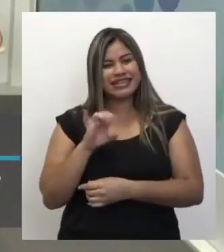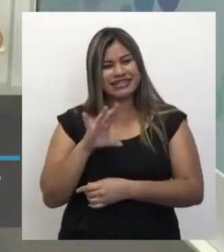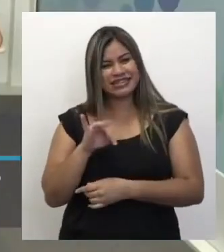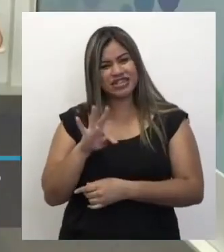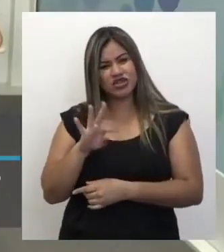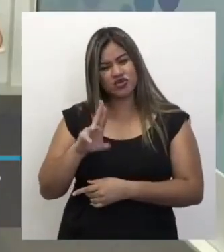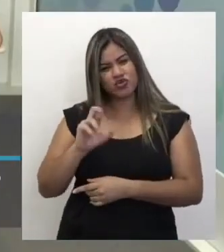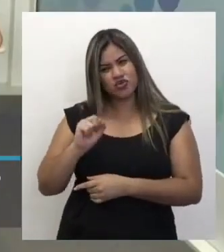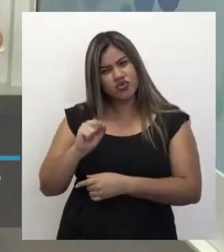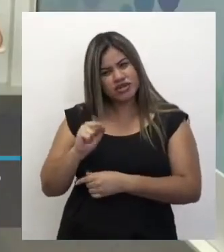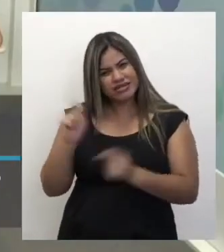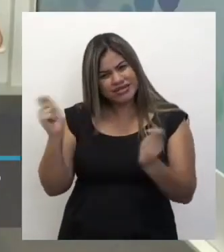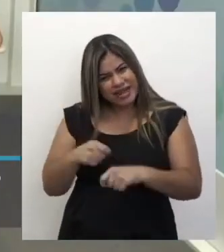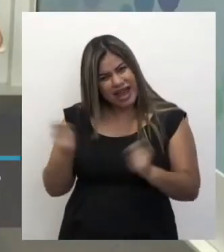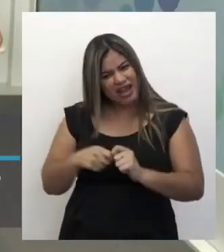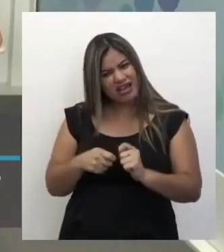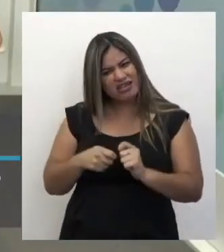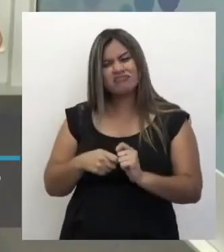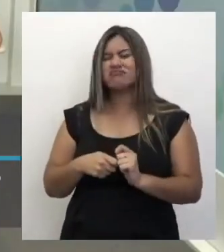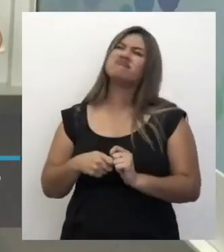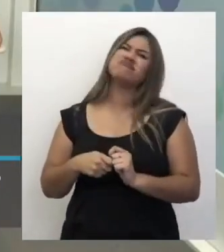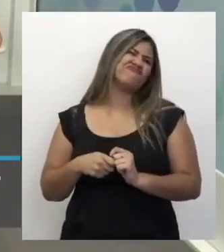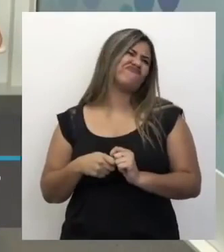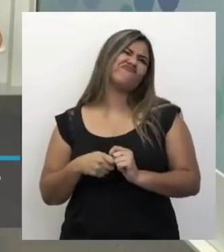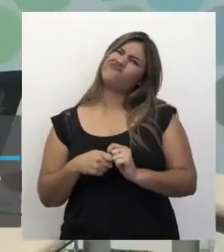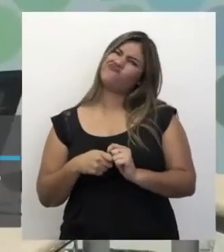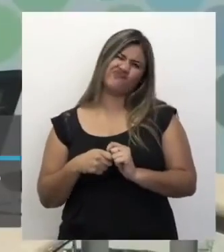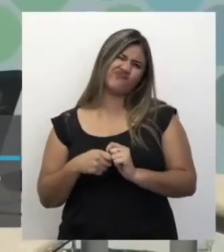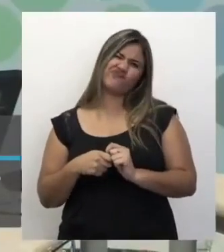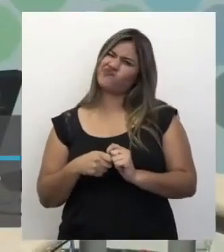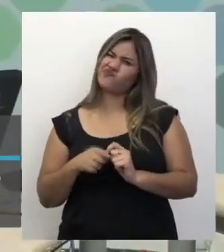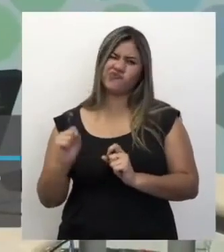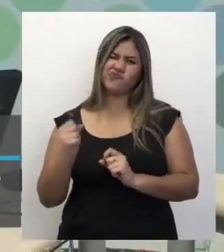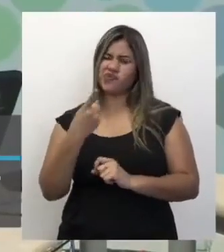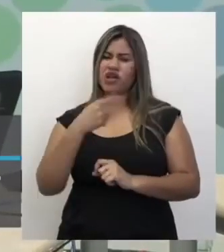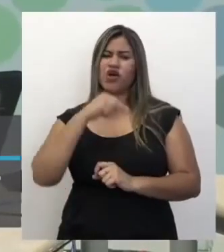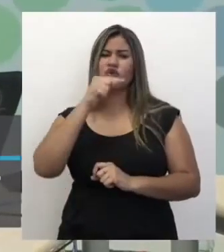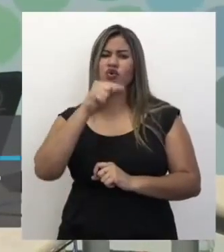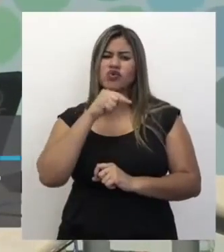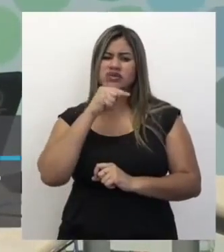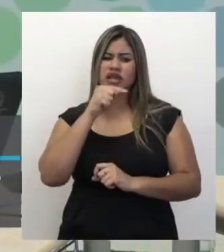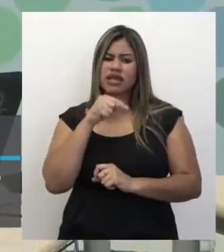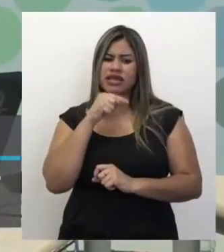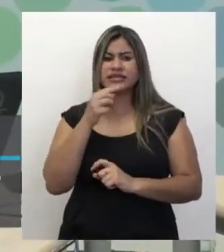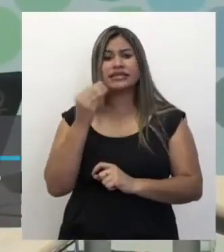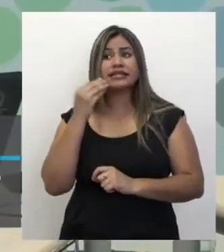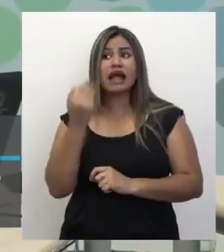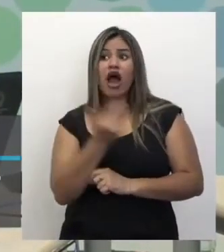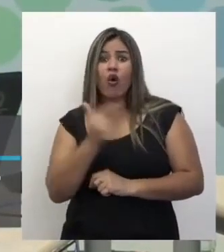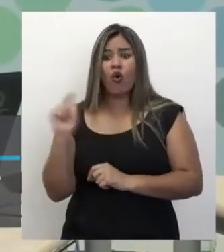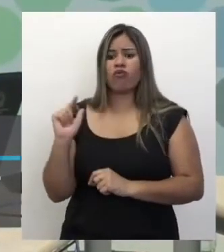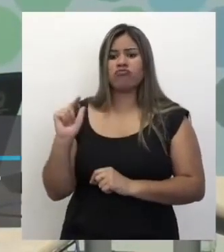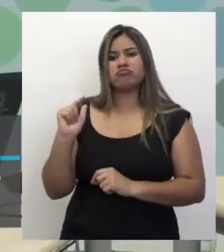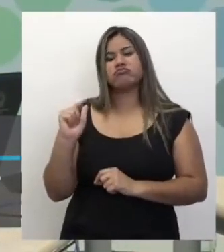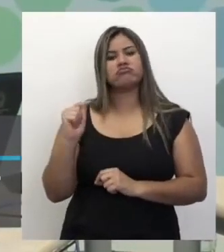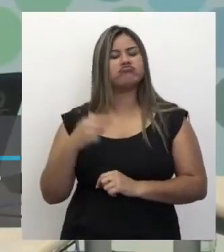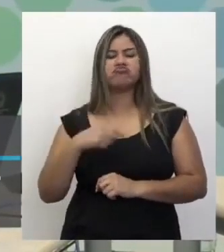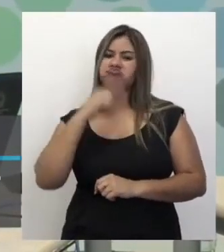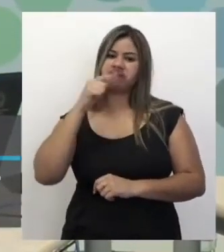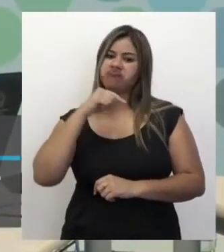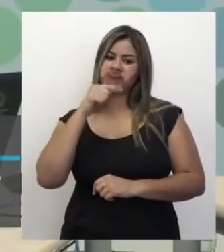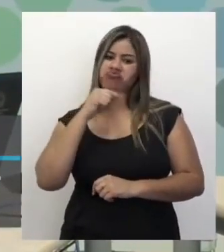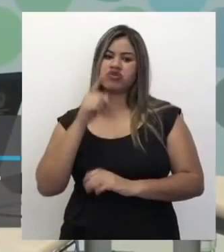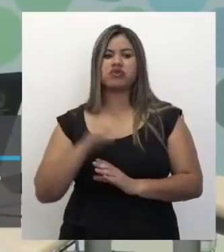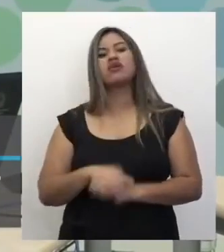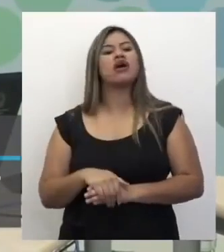vai travar, né? Ele vai travar. Você não vai conseguir ir para algum outro lado, né? O de princípio.